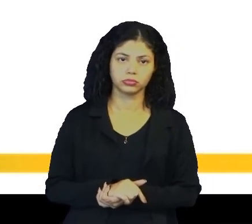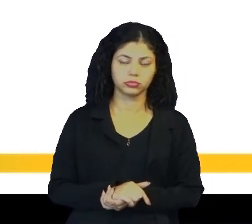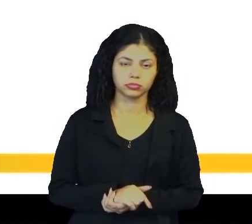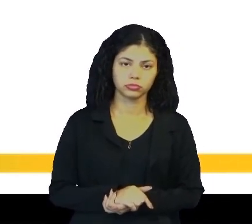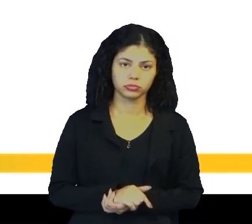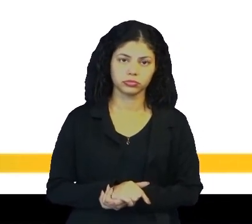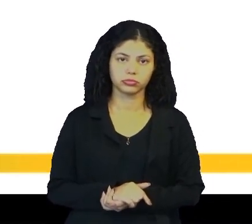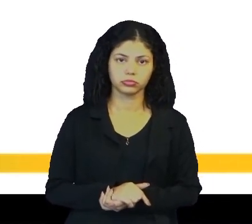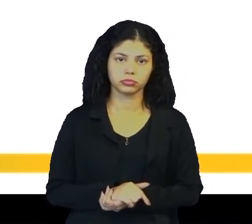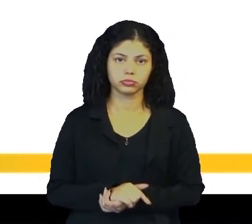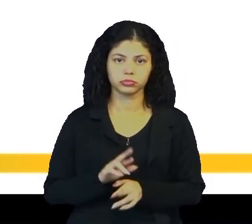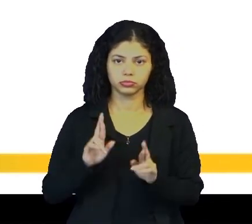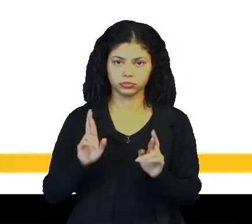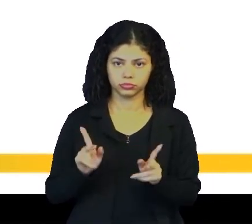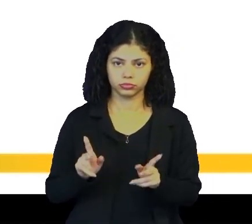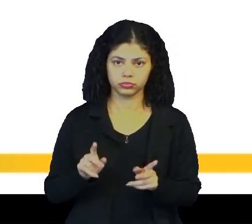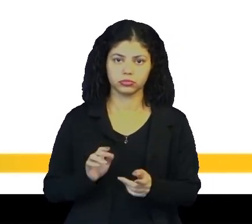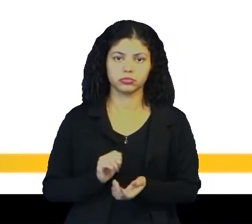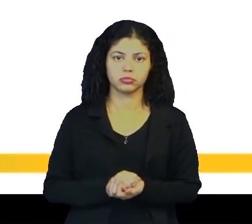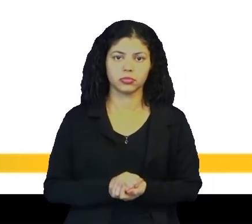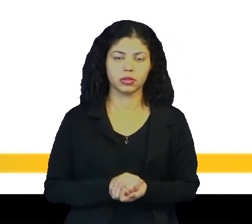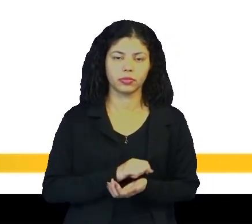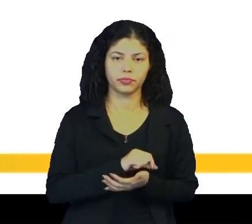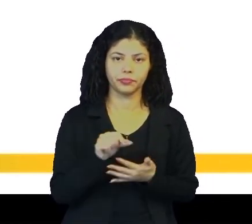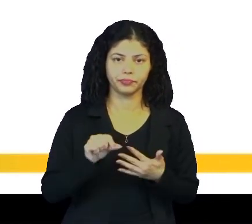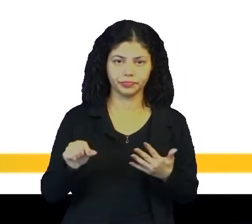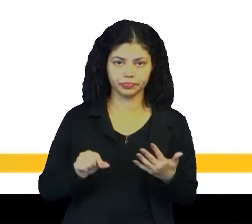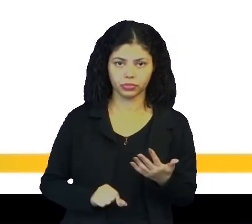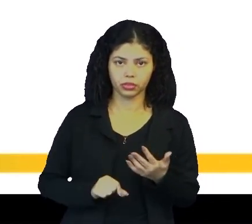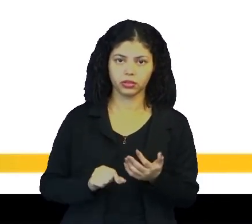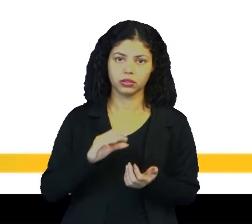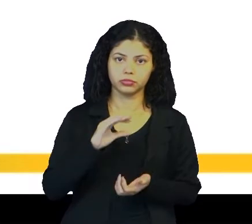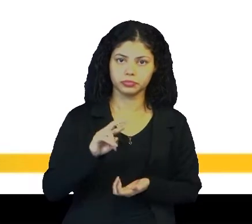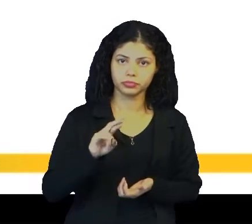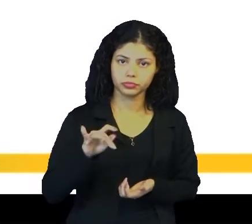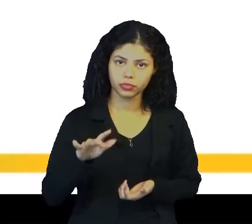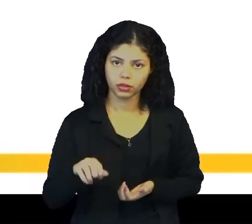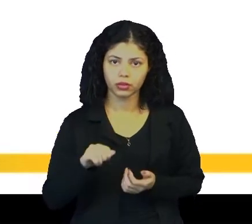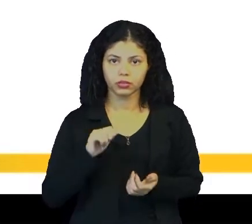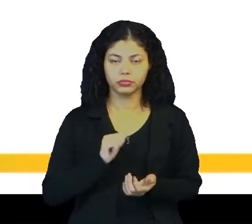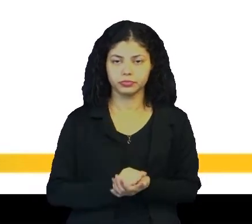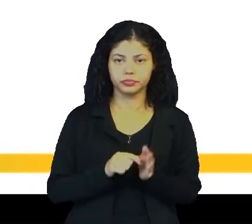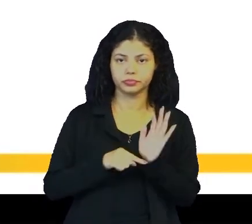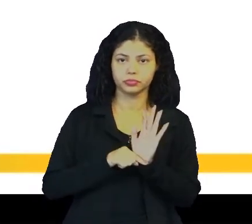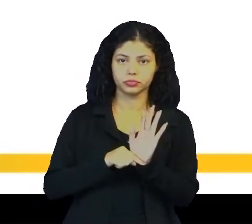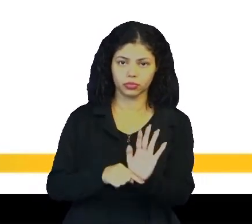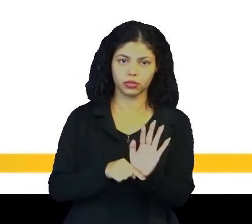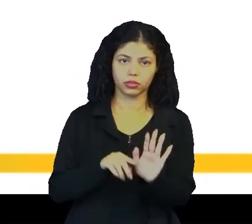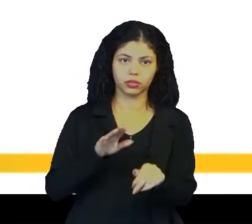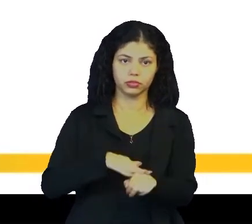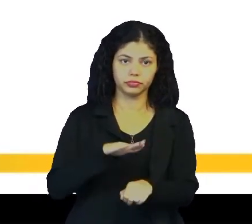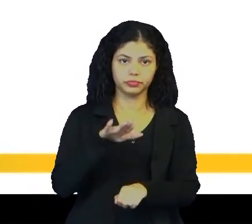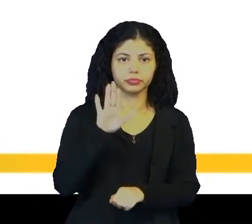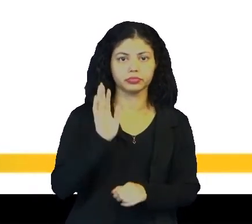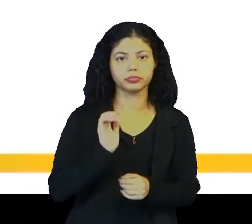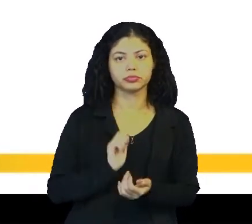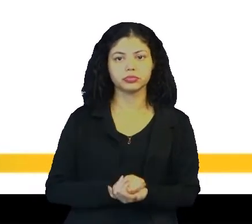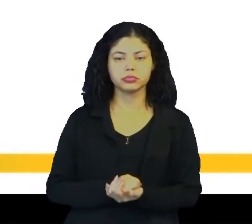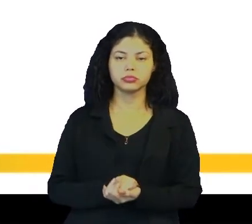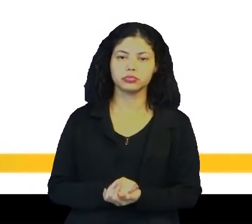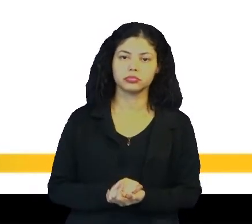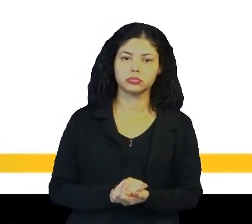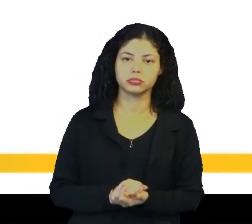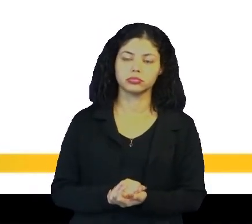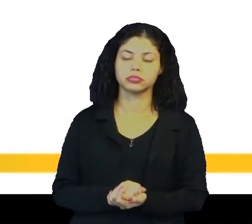Nós temos ali, a diferença entre elas é que as correlativas, as conjunções correlativas, no caso